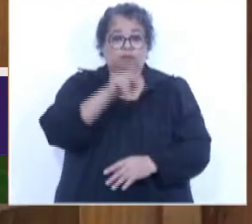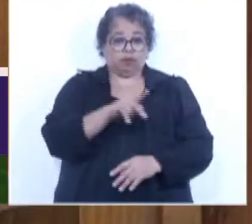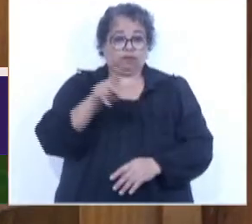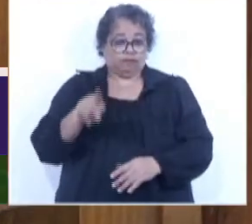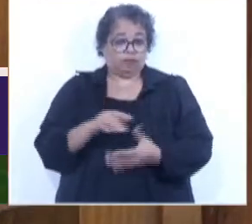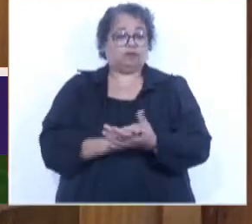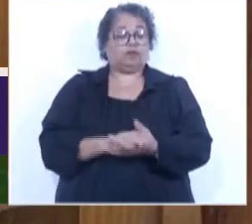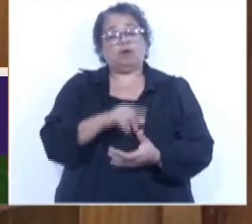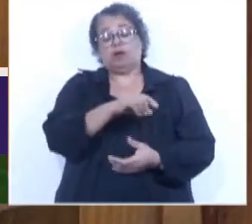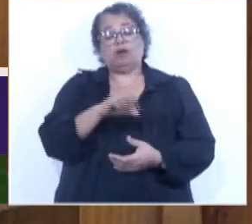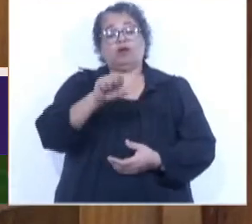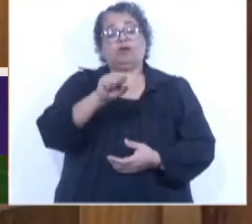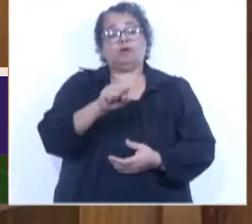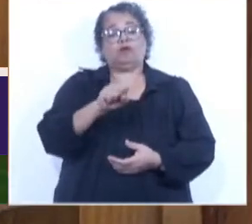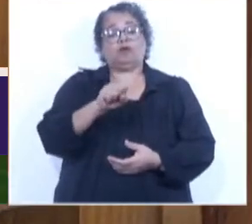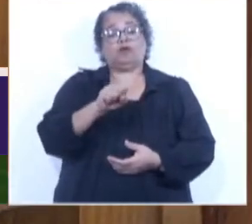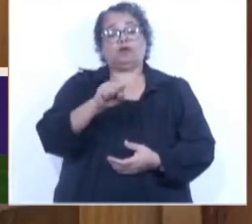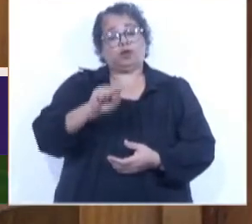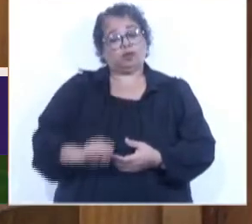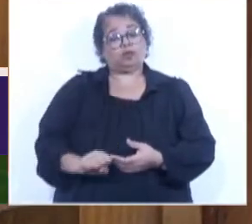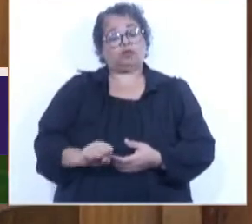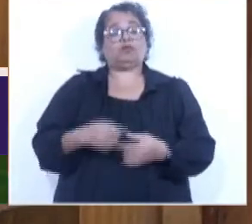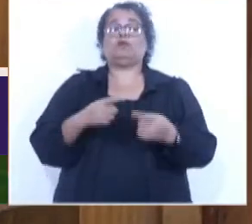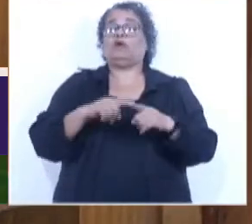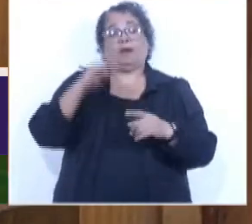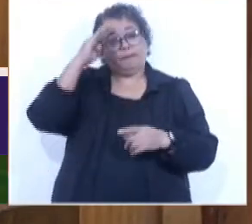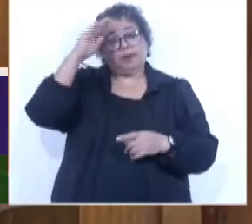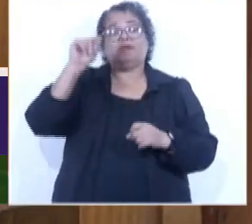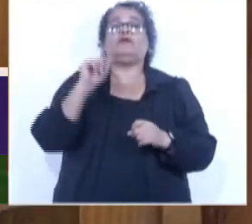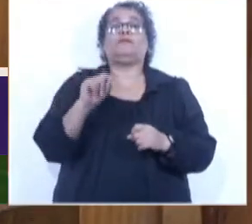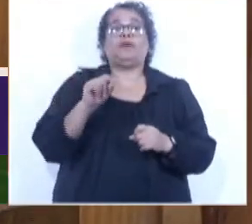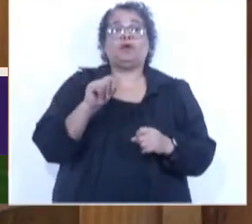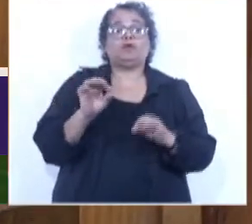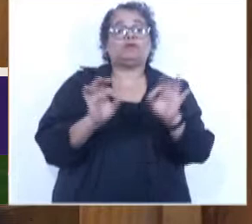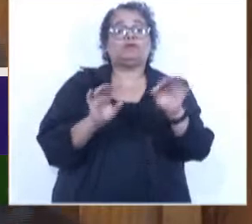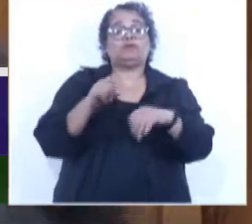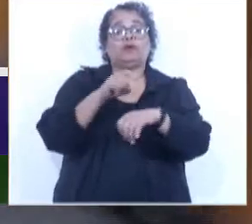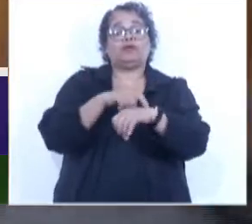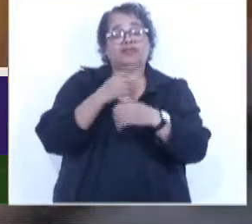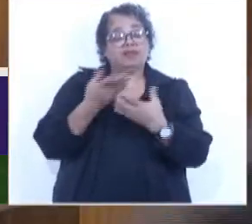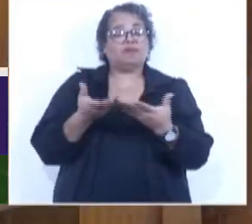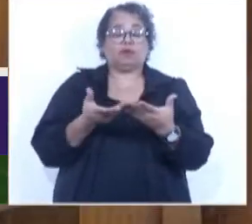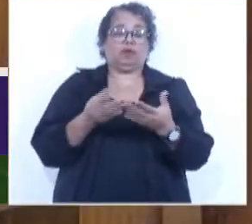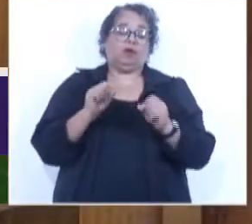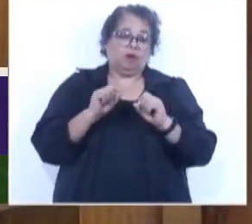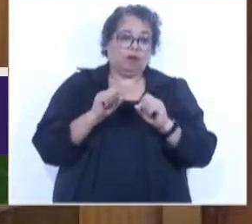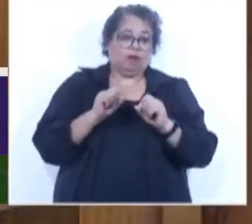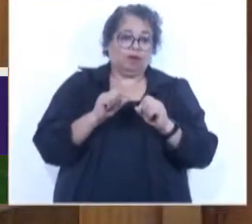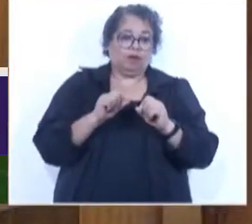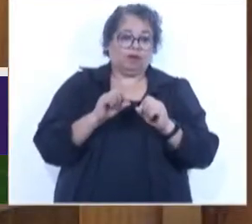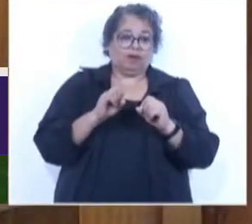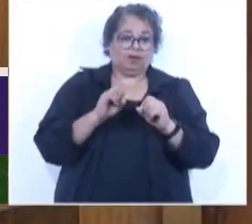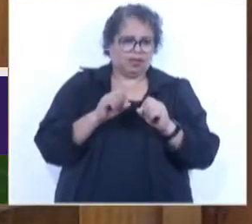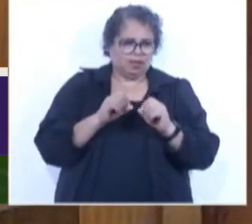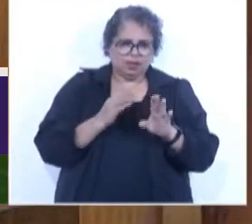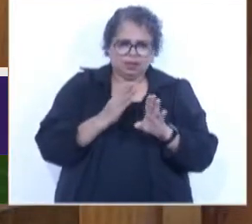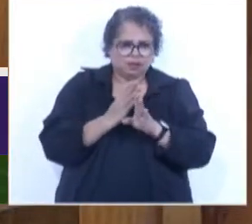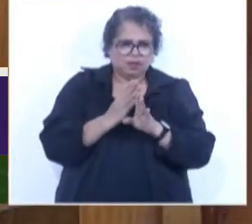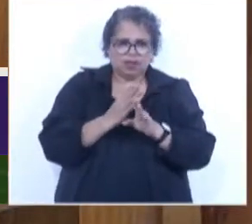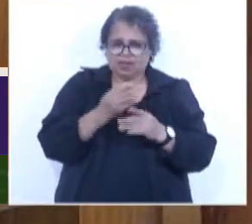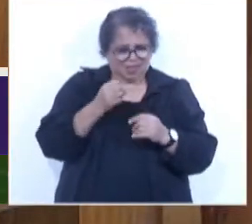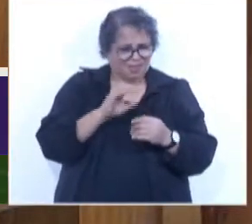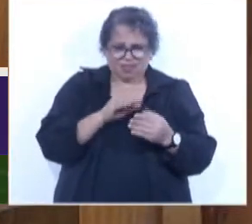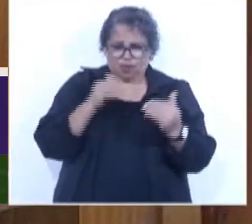do Rio Grande do Sul sobretudo pedido de modulação dos efeitos temporais do reajustos ou seja quem descobriu as resoluções do MEC